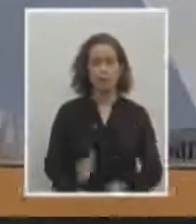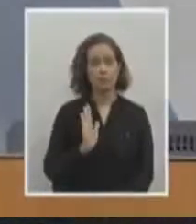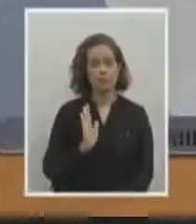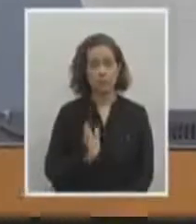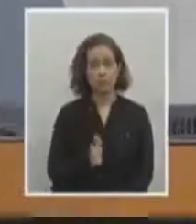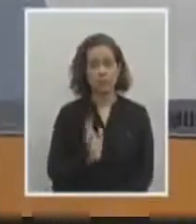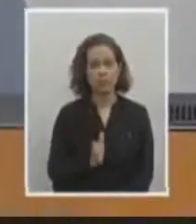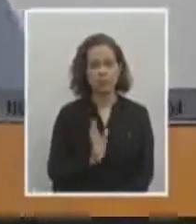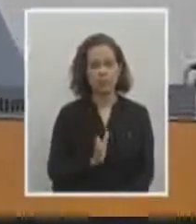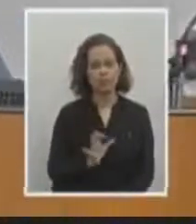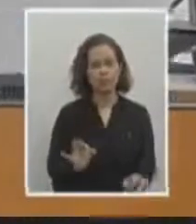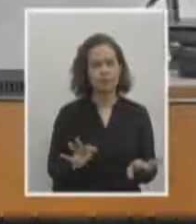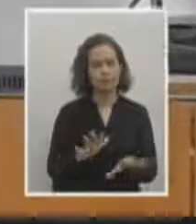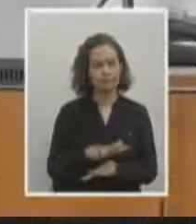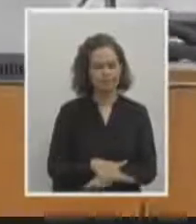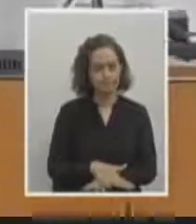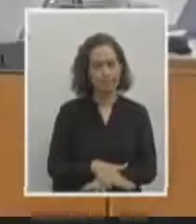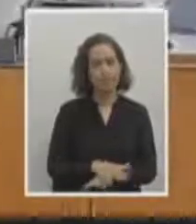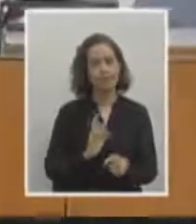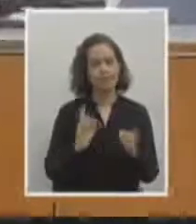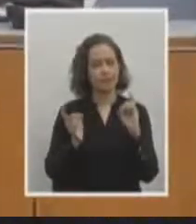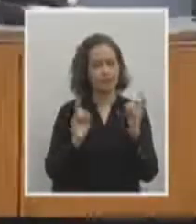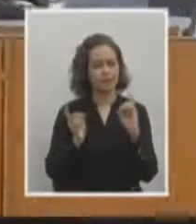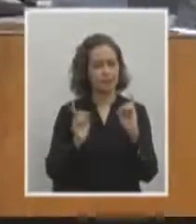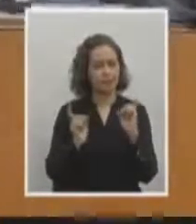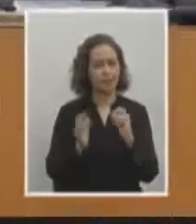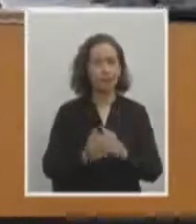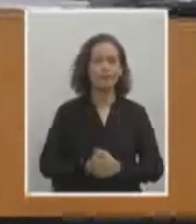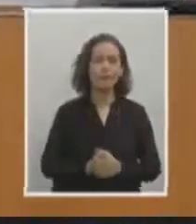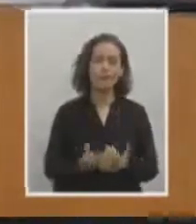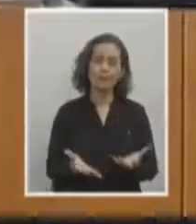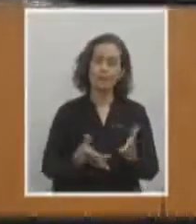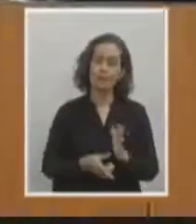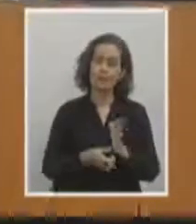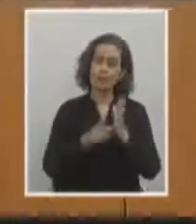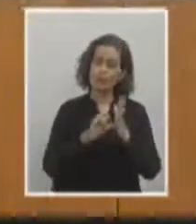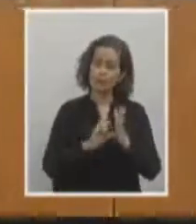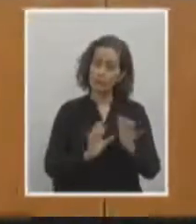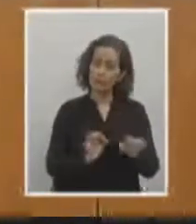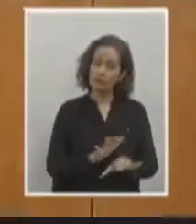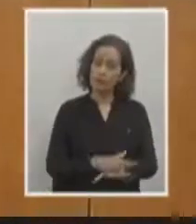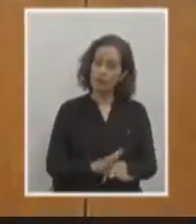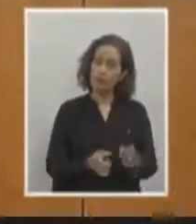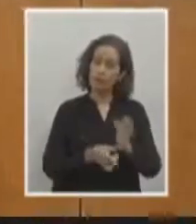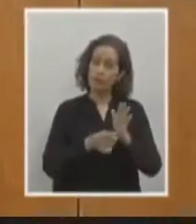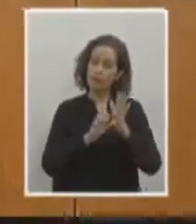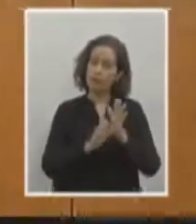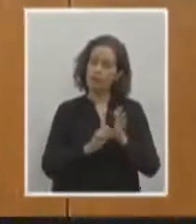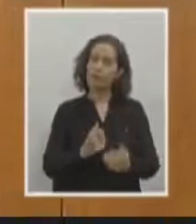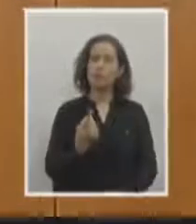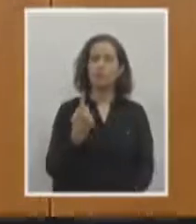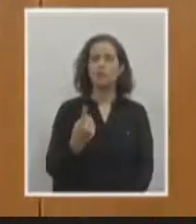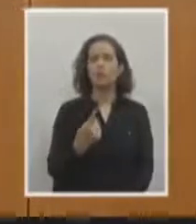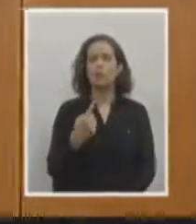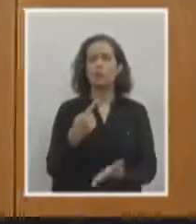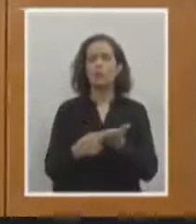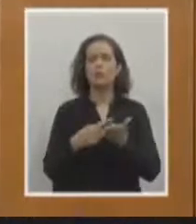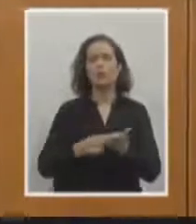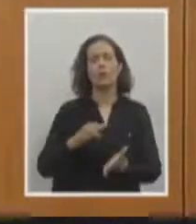encaminhando aqui para o final. Eu quero aqui, antes de terminar, ter um dos convidados, né, o